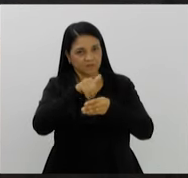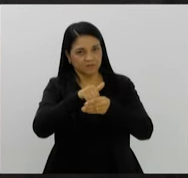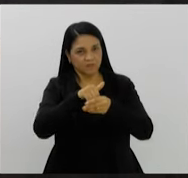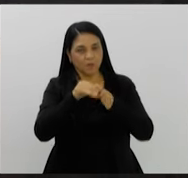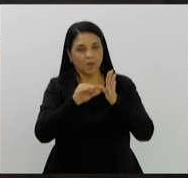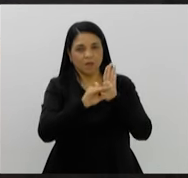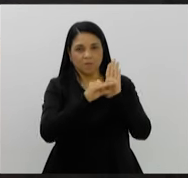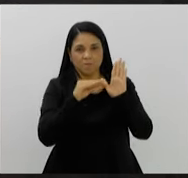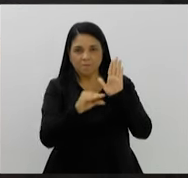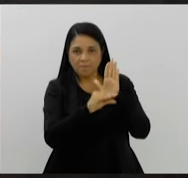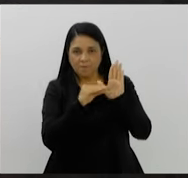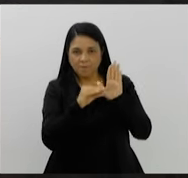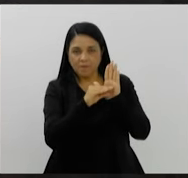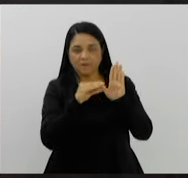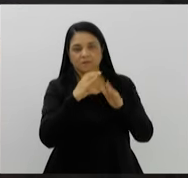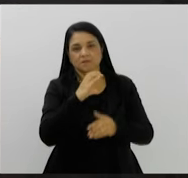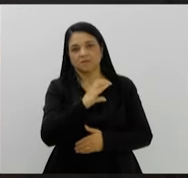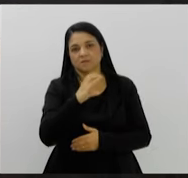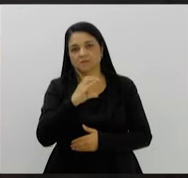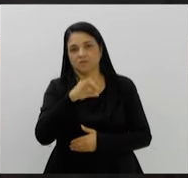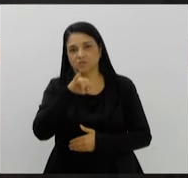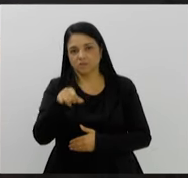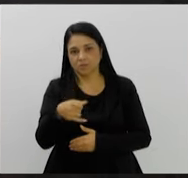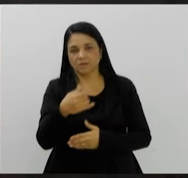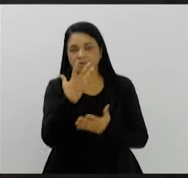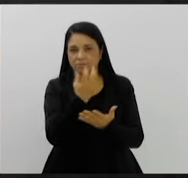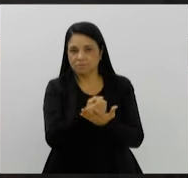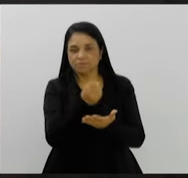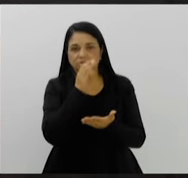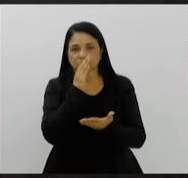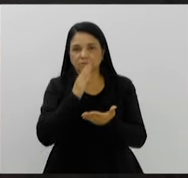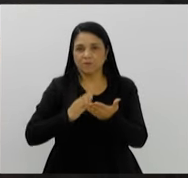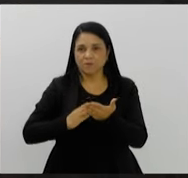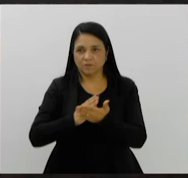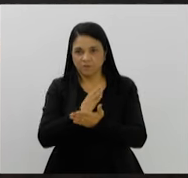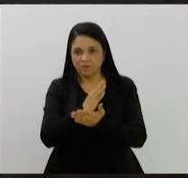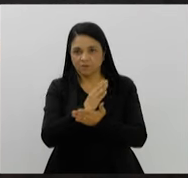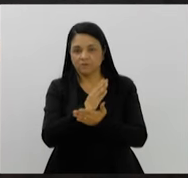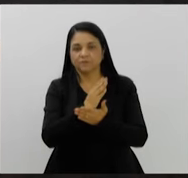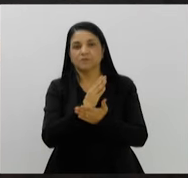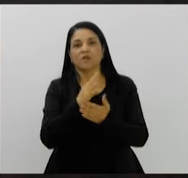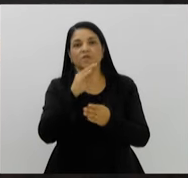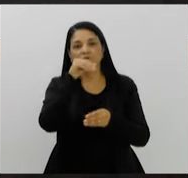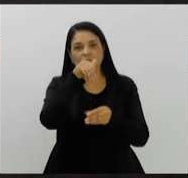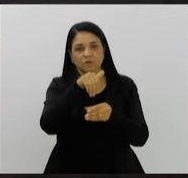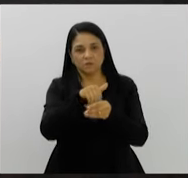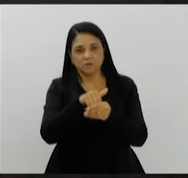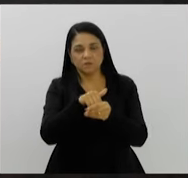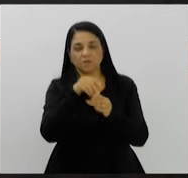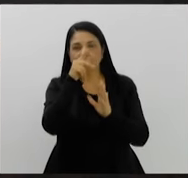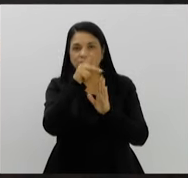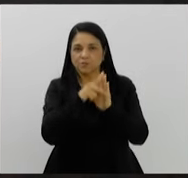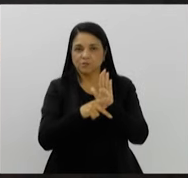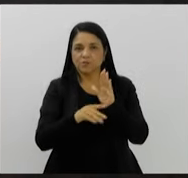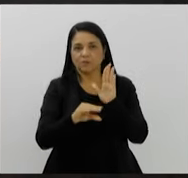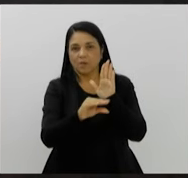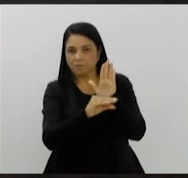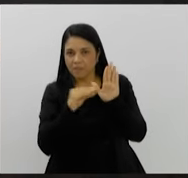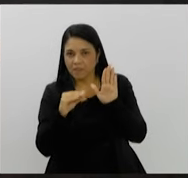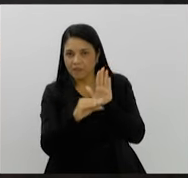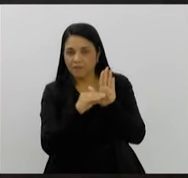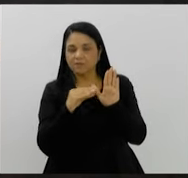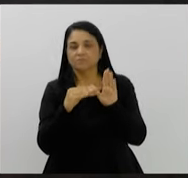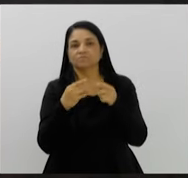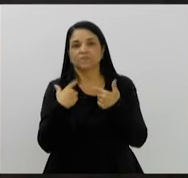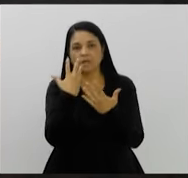emenda da comissão de constituição e justiça senhores que aprova permaneça comistão aprovado em votação projeto assim emendado senhores que aprova permaneçam